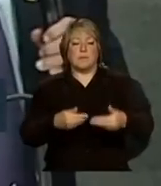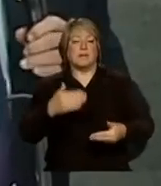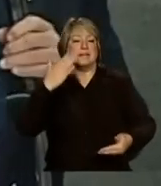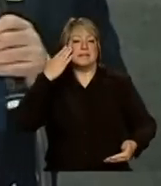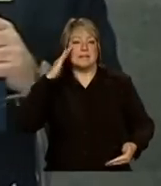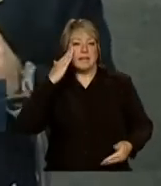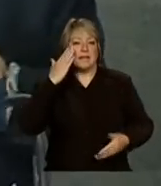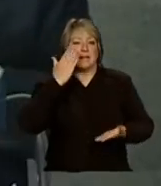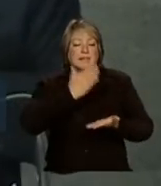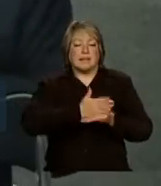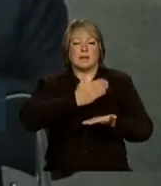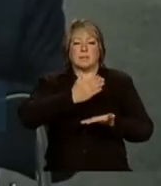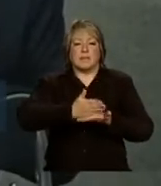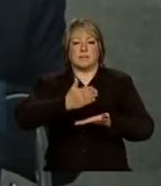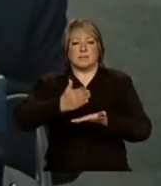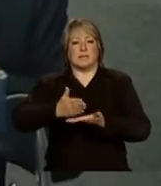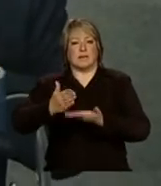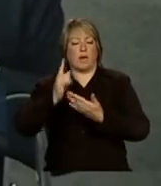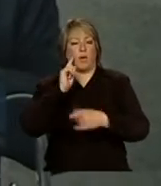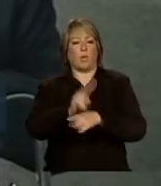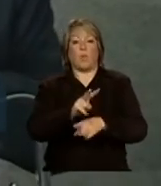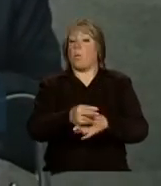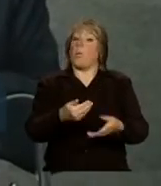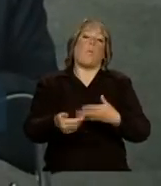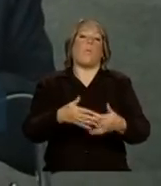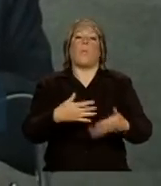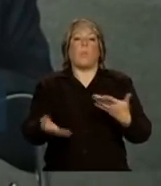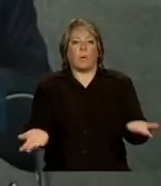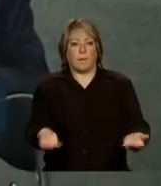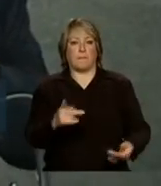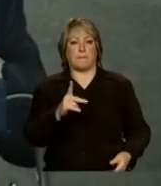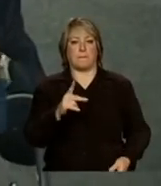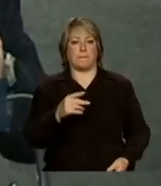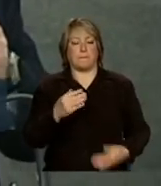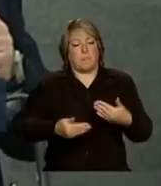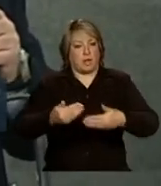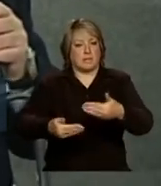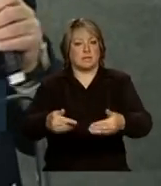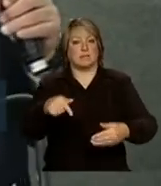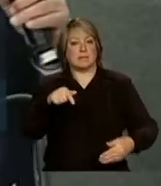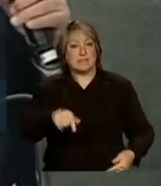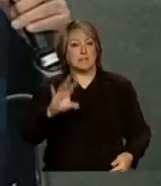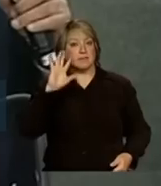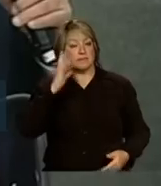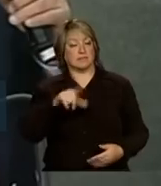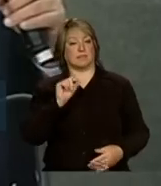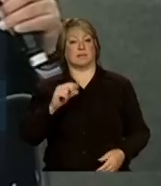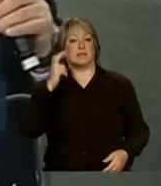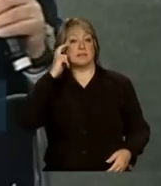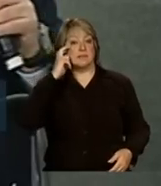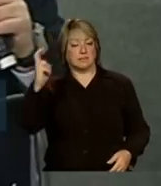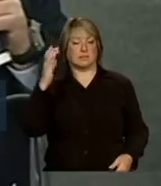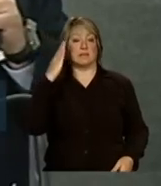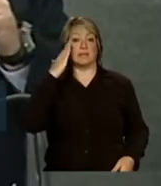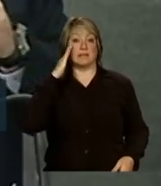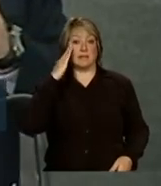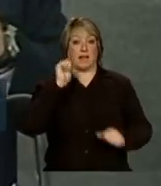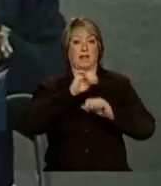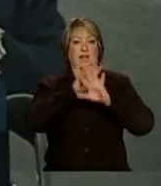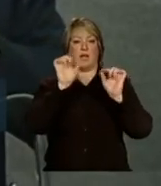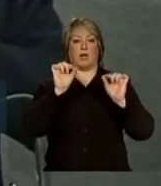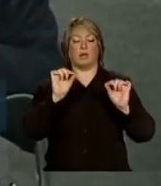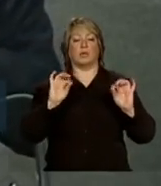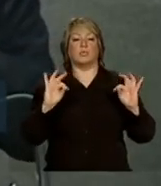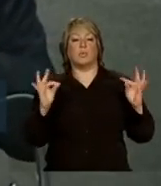as etapas e acompanhamento de qualquer processo é definidor de p inteligência racional de